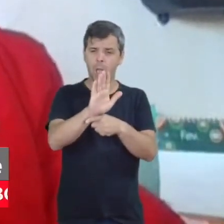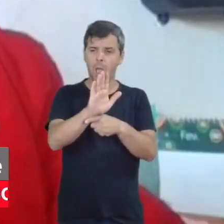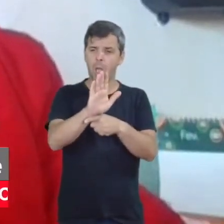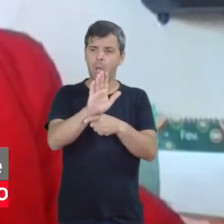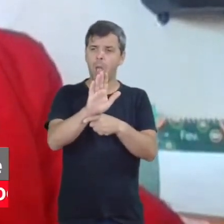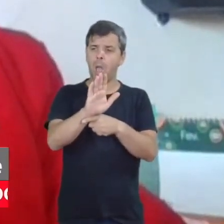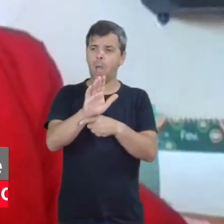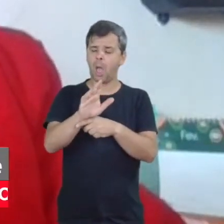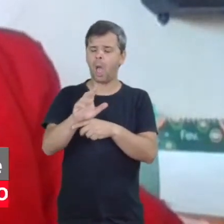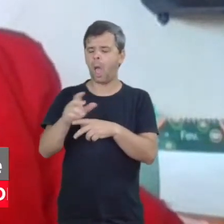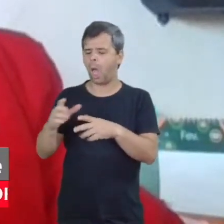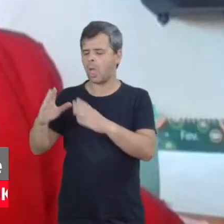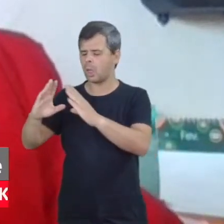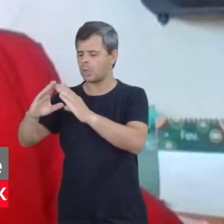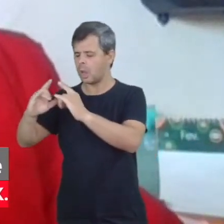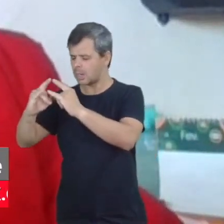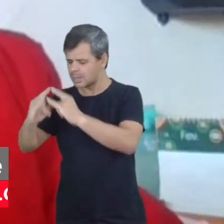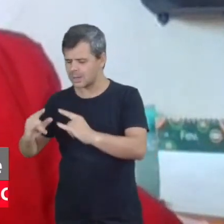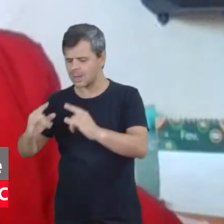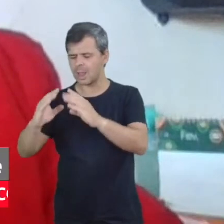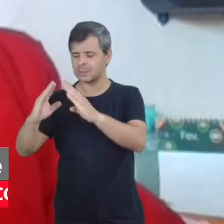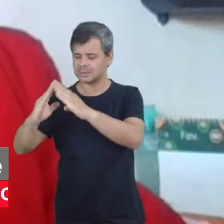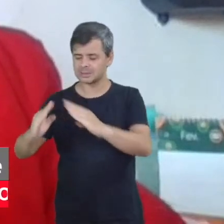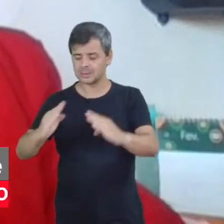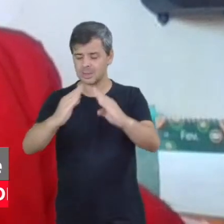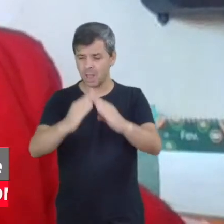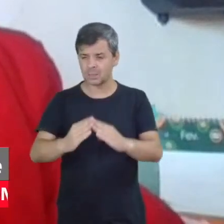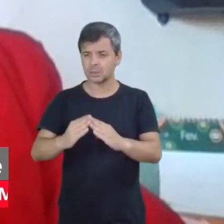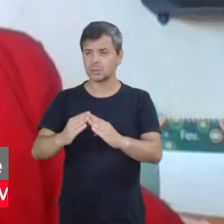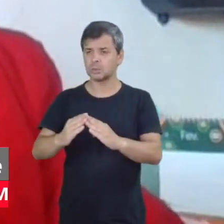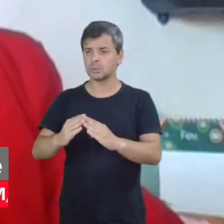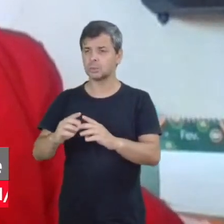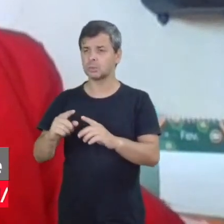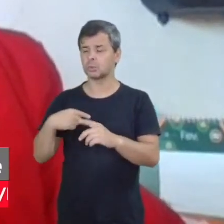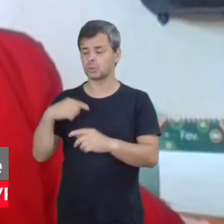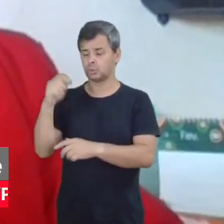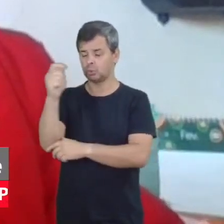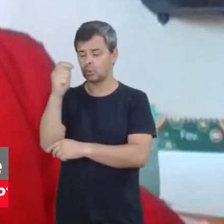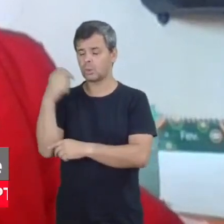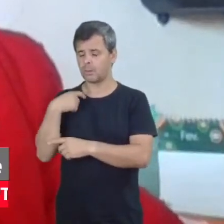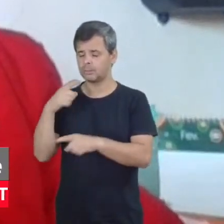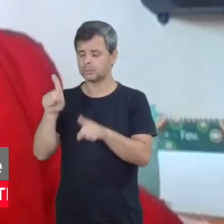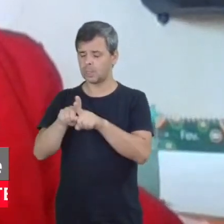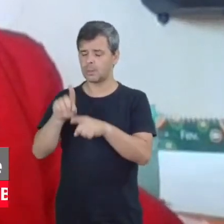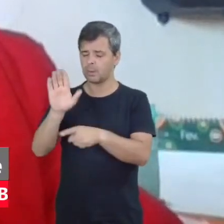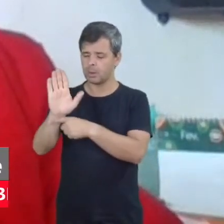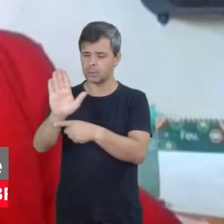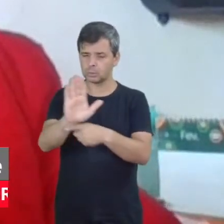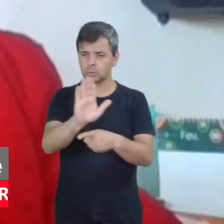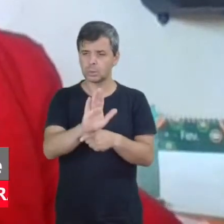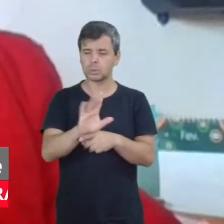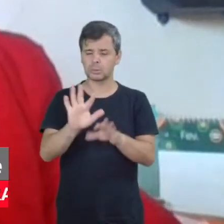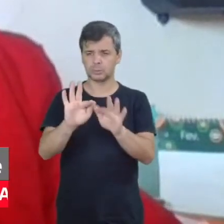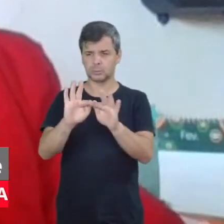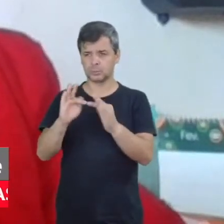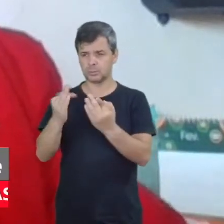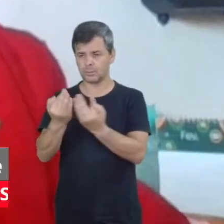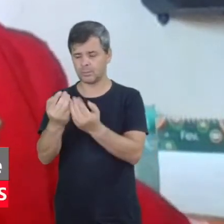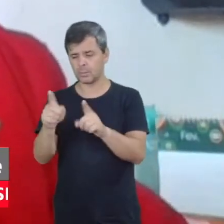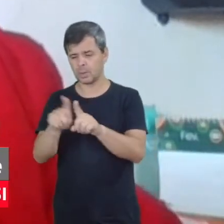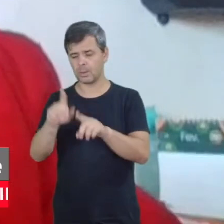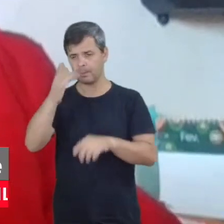os assentamentos aqui no Rio Grande do Sul, mas também temos contribuído com as demais famílias e